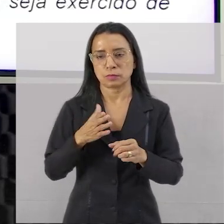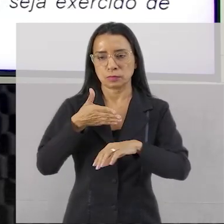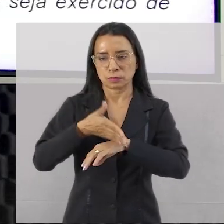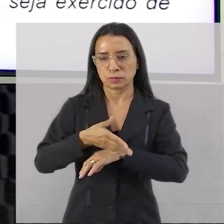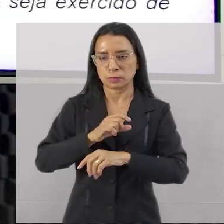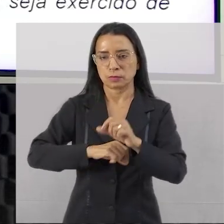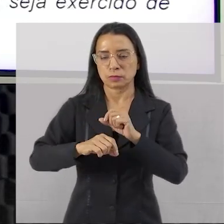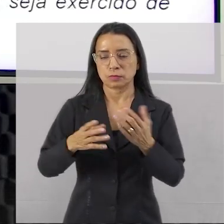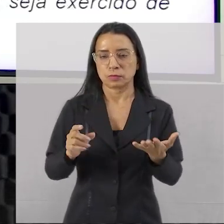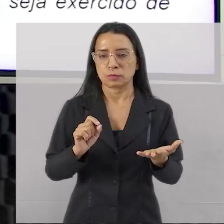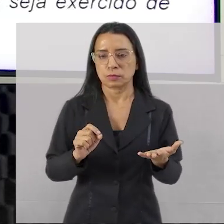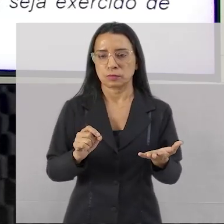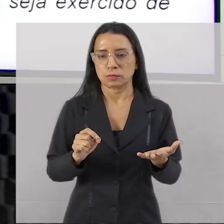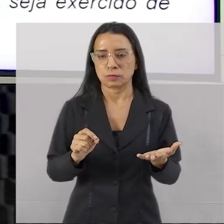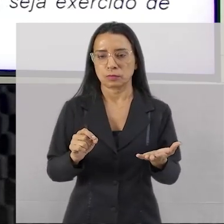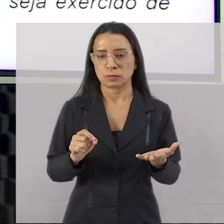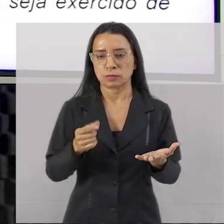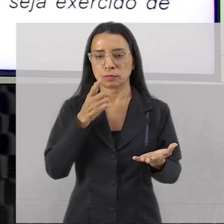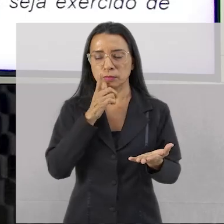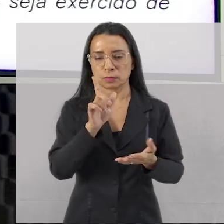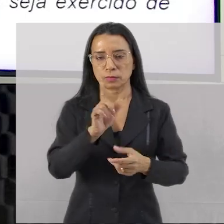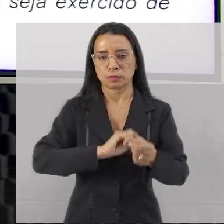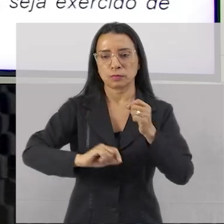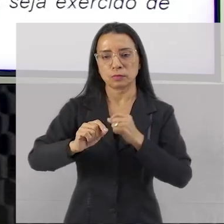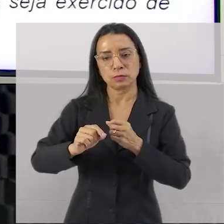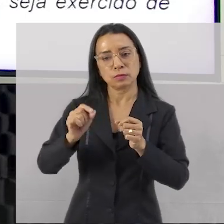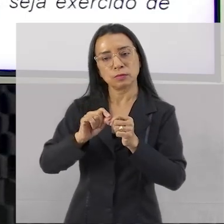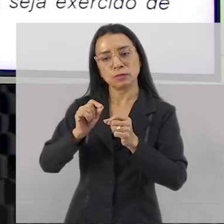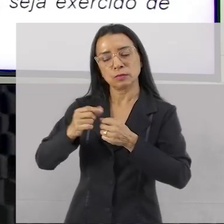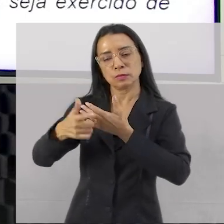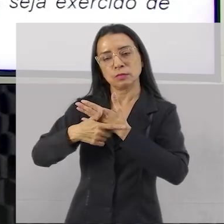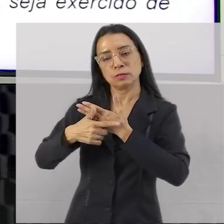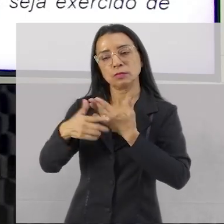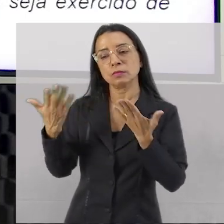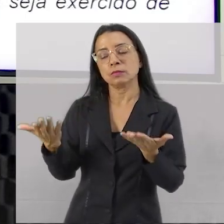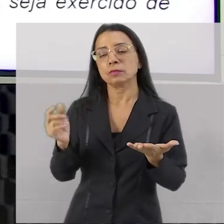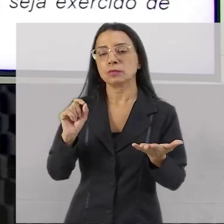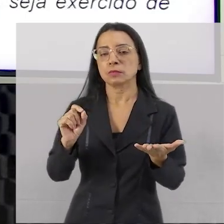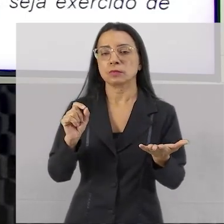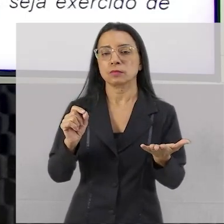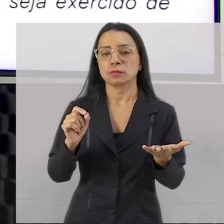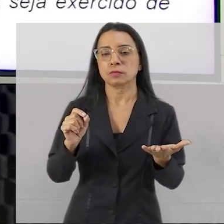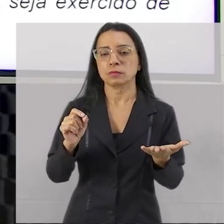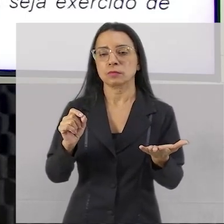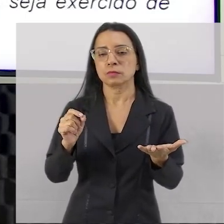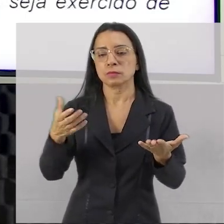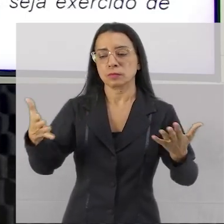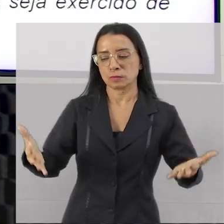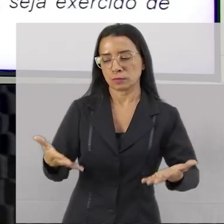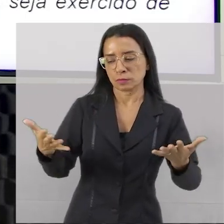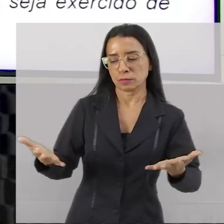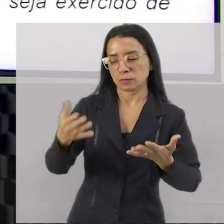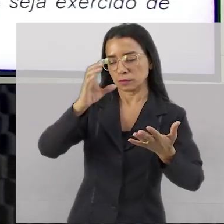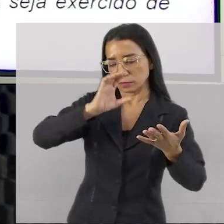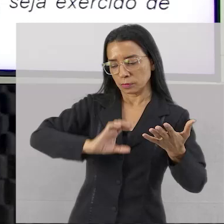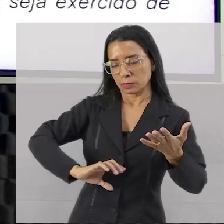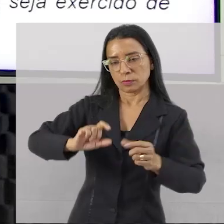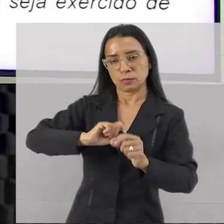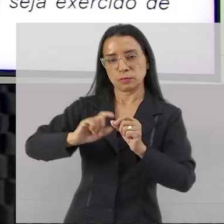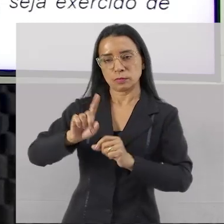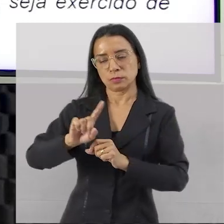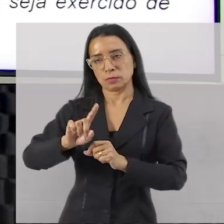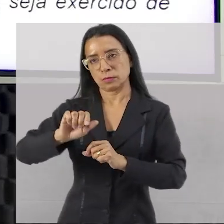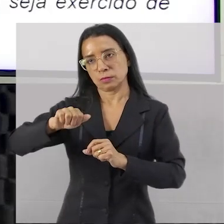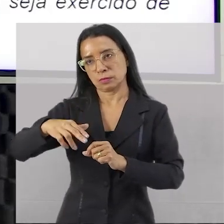entra, ela não consegue exercer o seu papel. Qual é o papel? A promoção de cidadãos